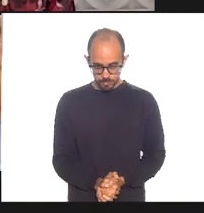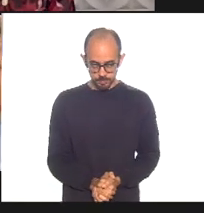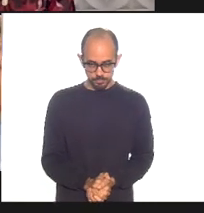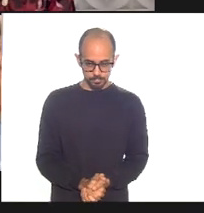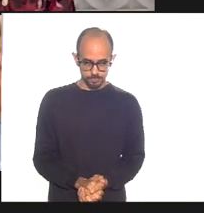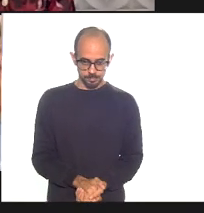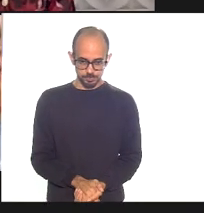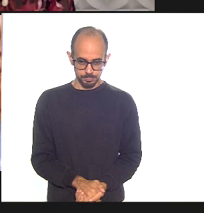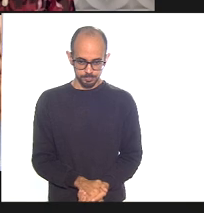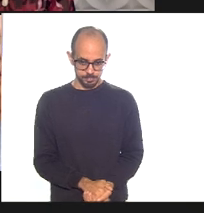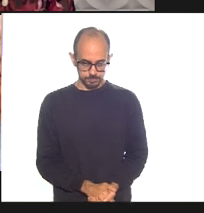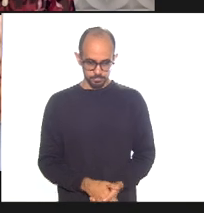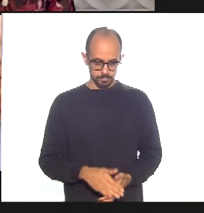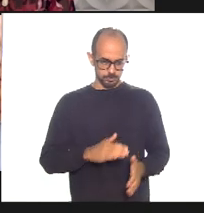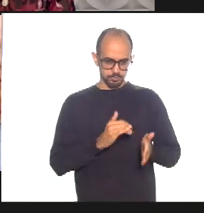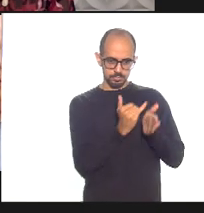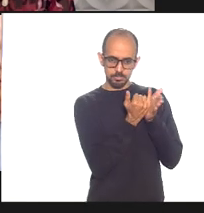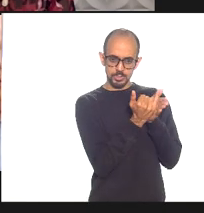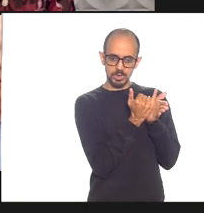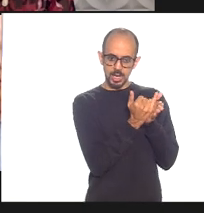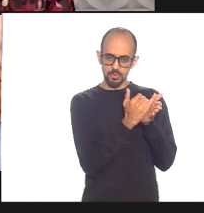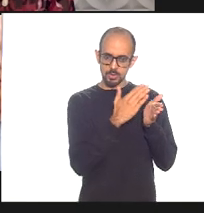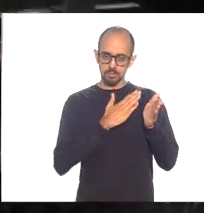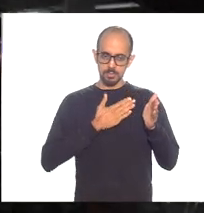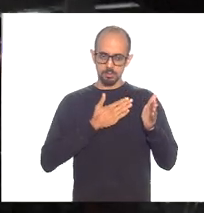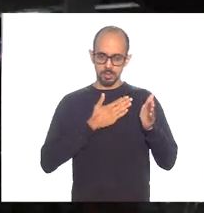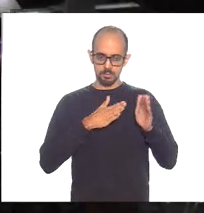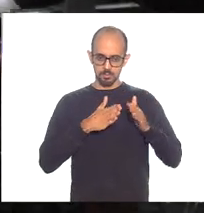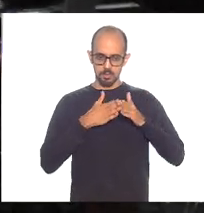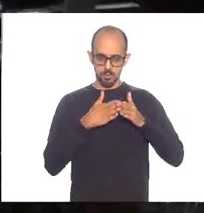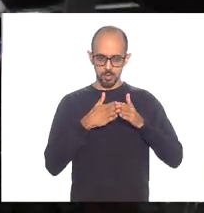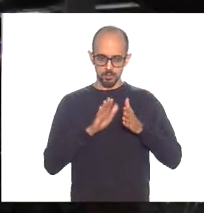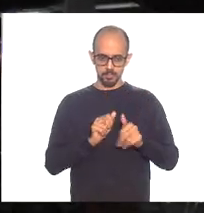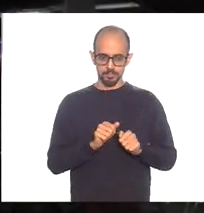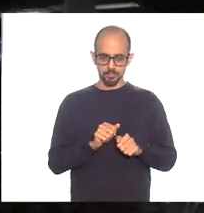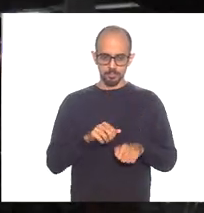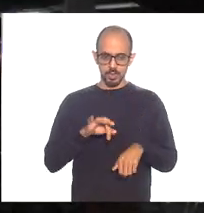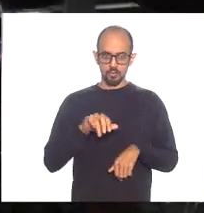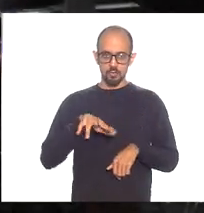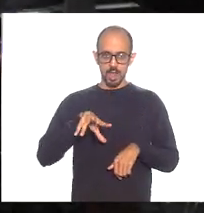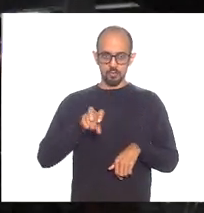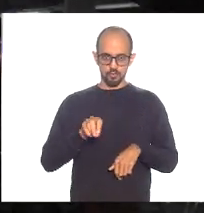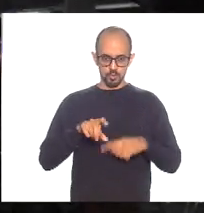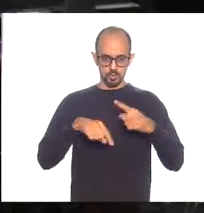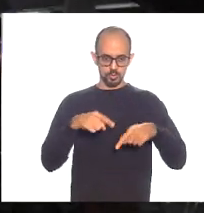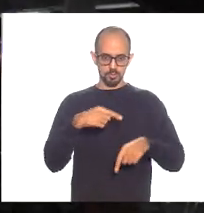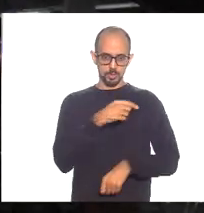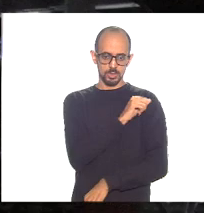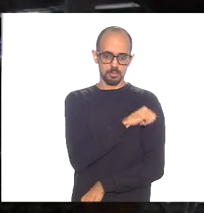Presidente, me escreve, por favor. Estão escritos. É, Flávio Serafini, deputada enfermeira.